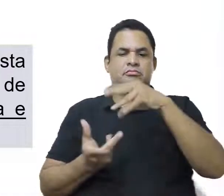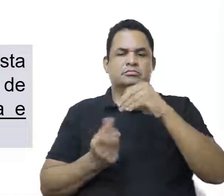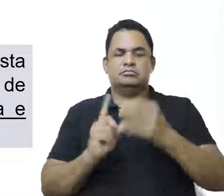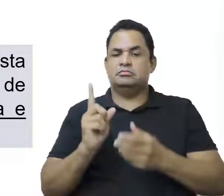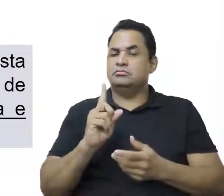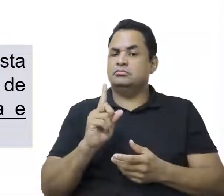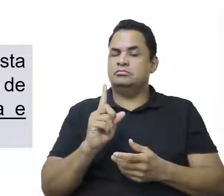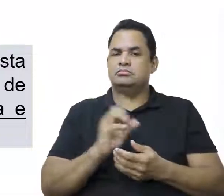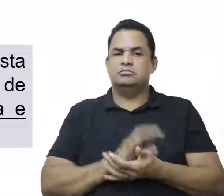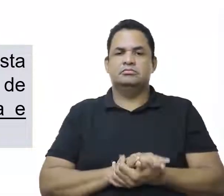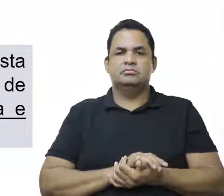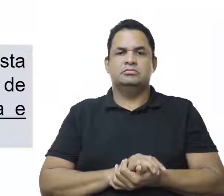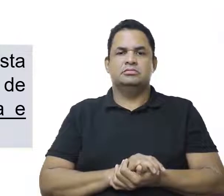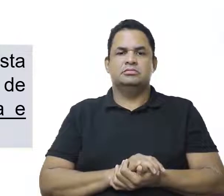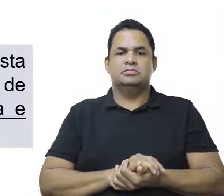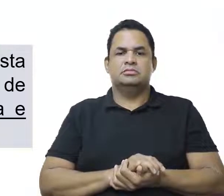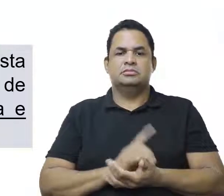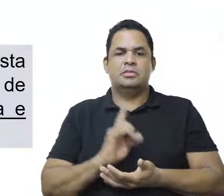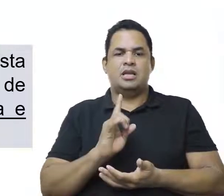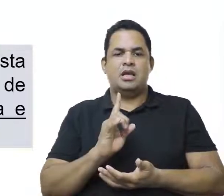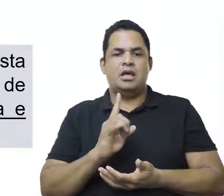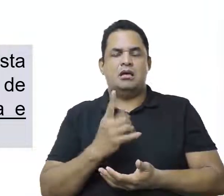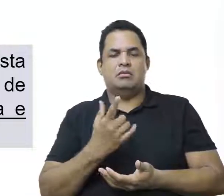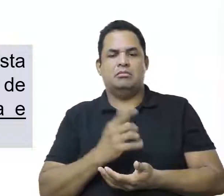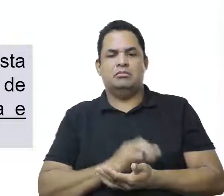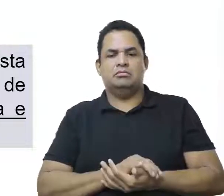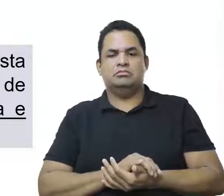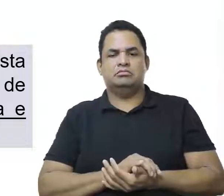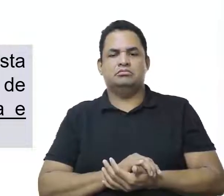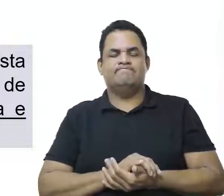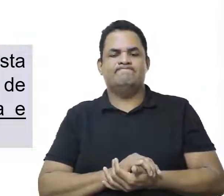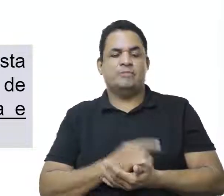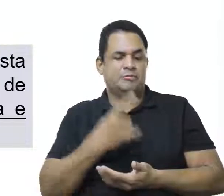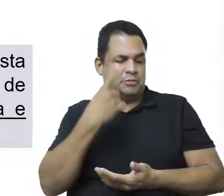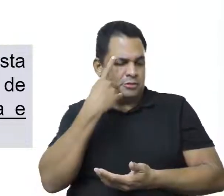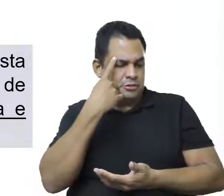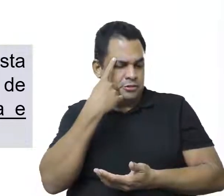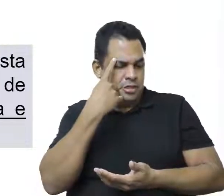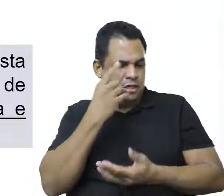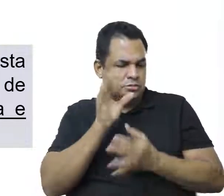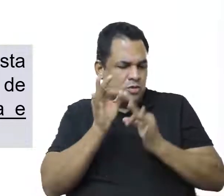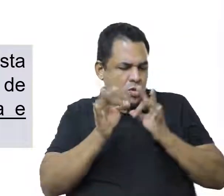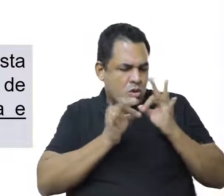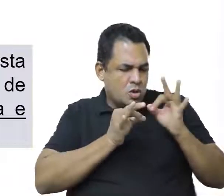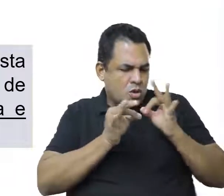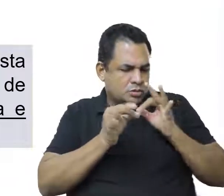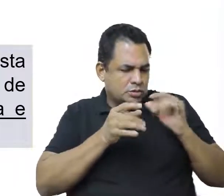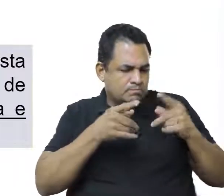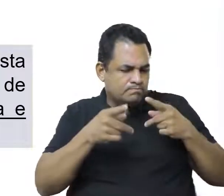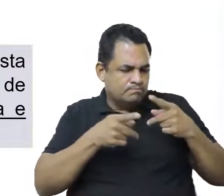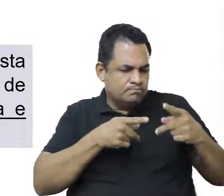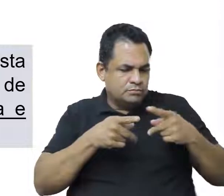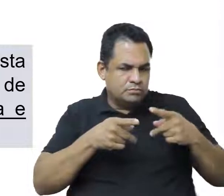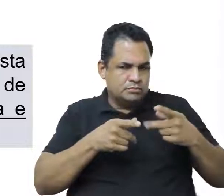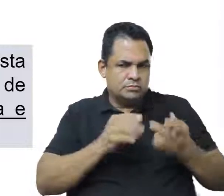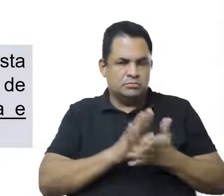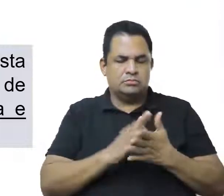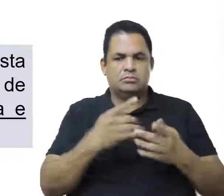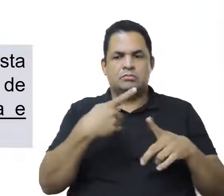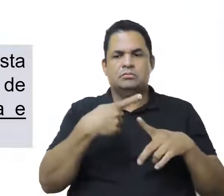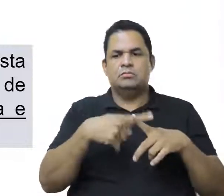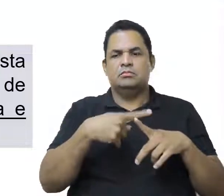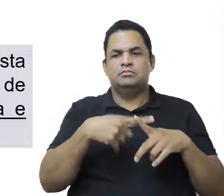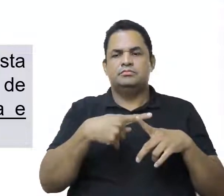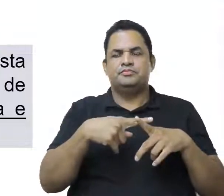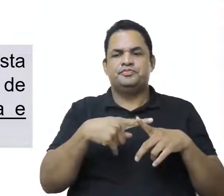globalizado, não, tá, gente? Não foi bem assim, foi algo calculado aí, né?